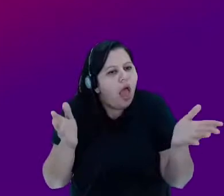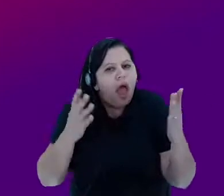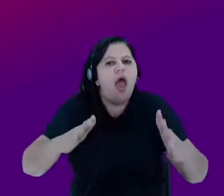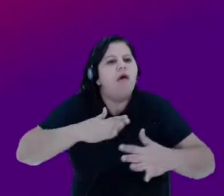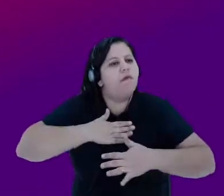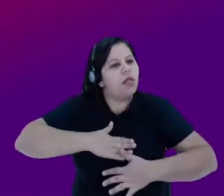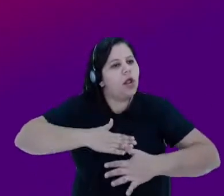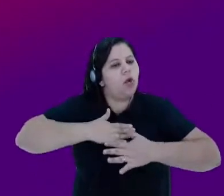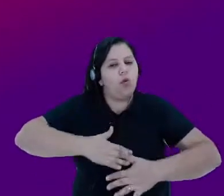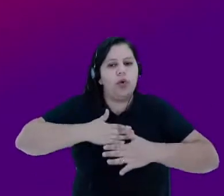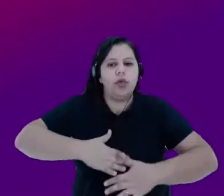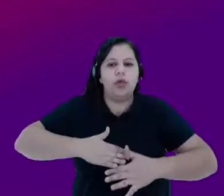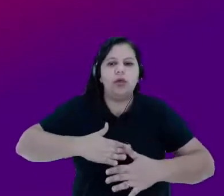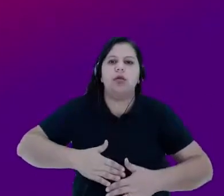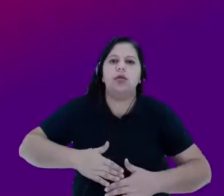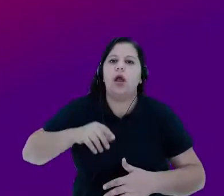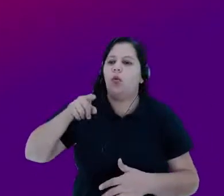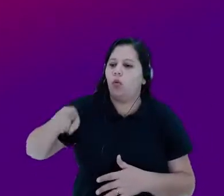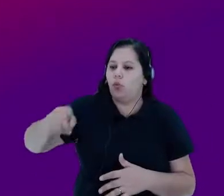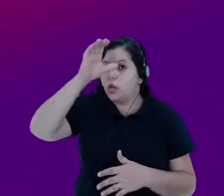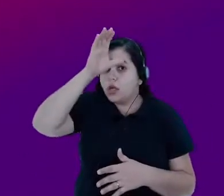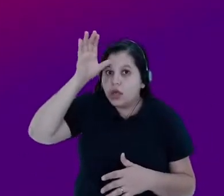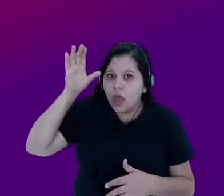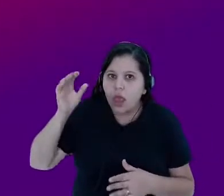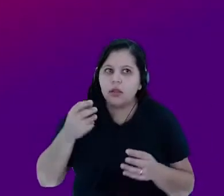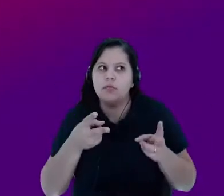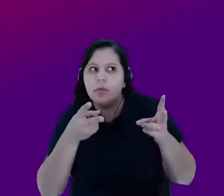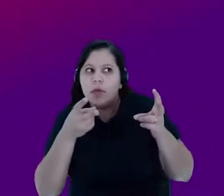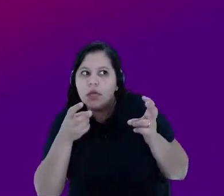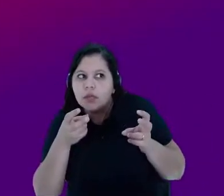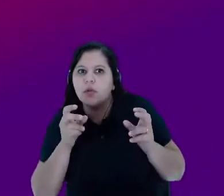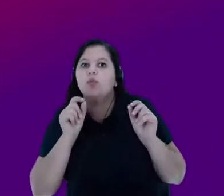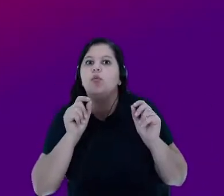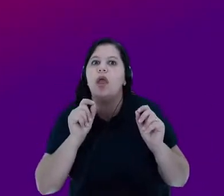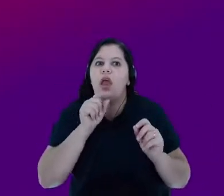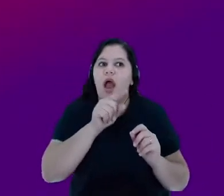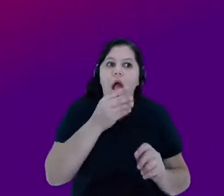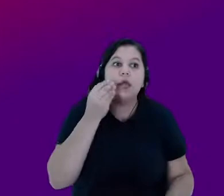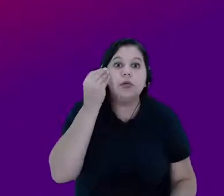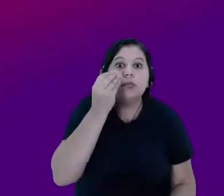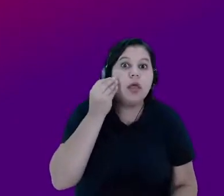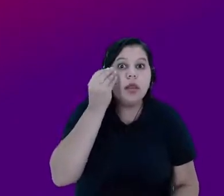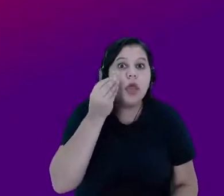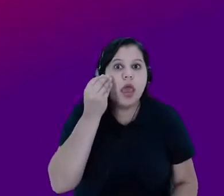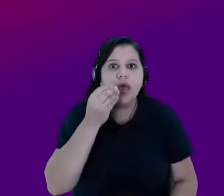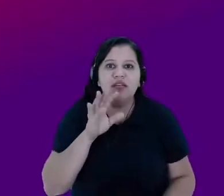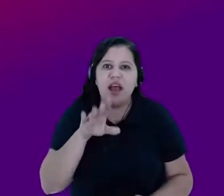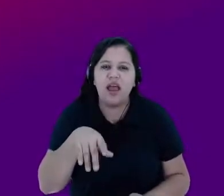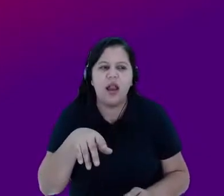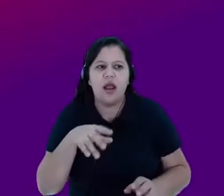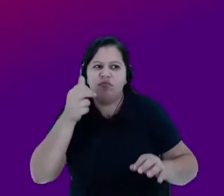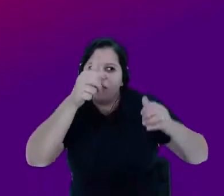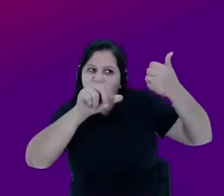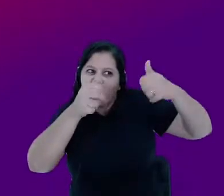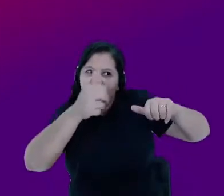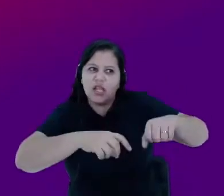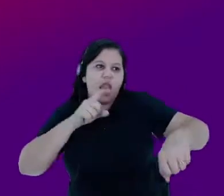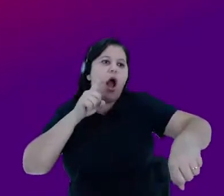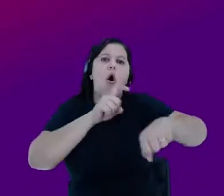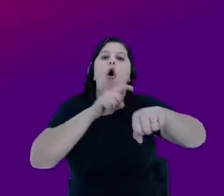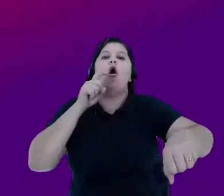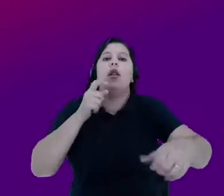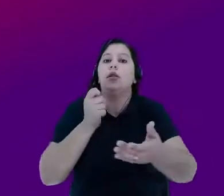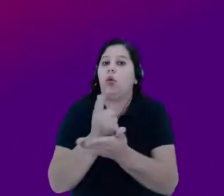tinham uma percepção de que havia um olhar parcial sobre a experiência. A experiência ela era muito analisada no momento da aquisição, mas